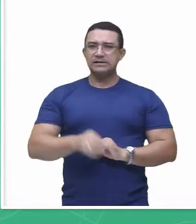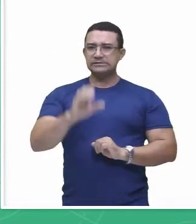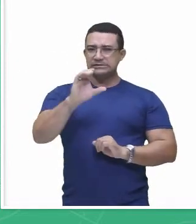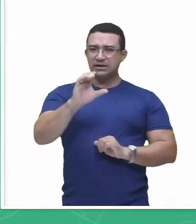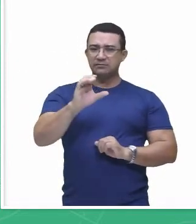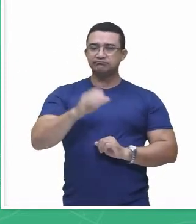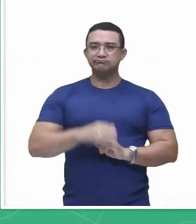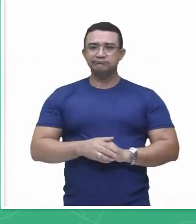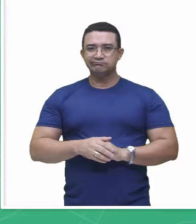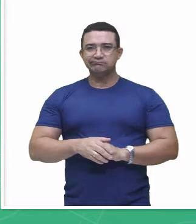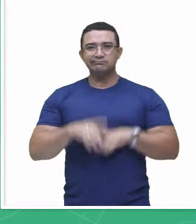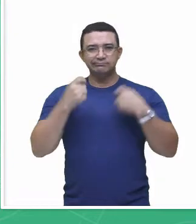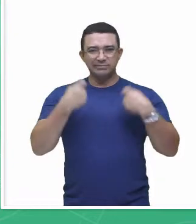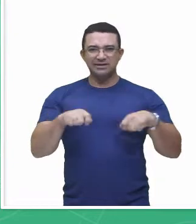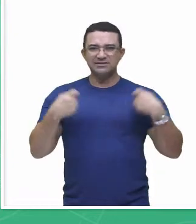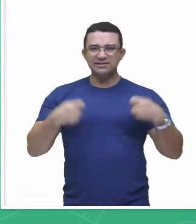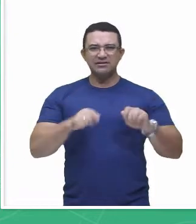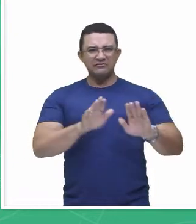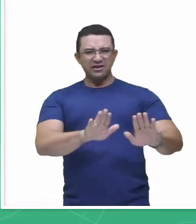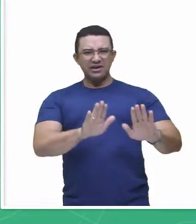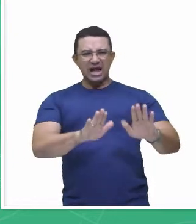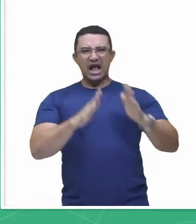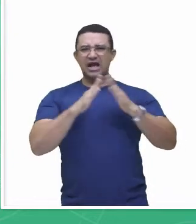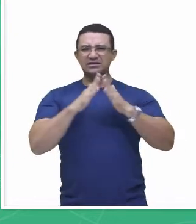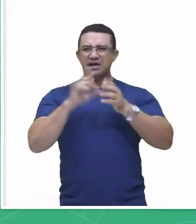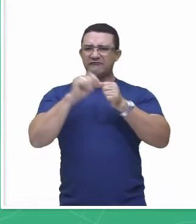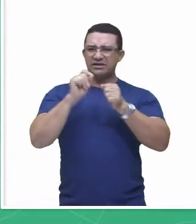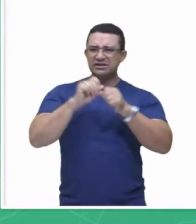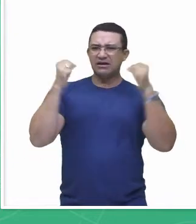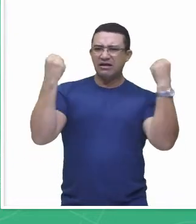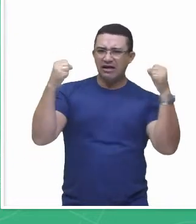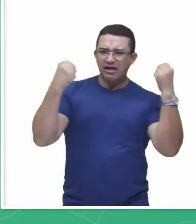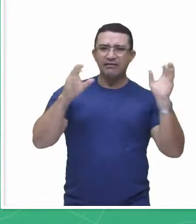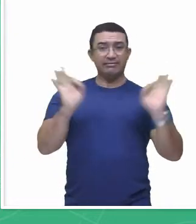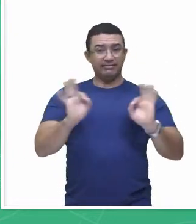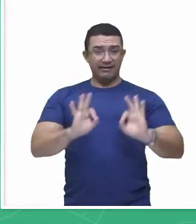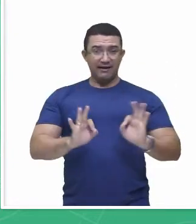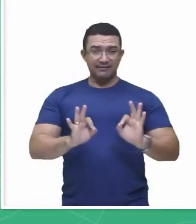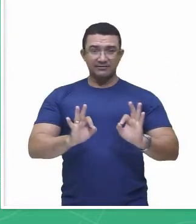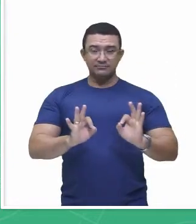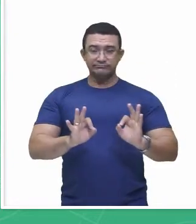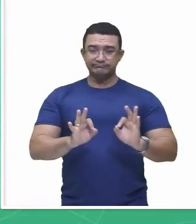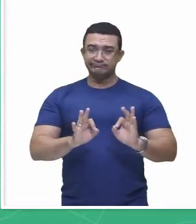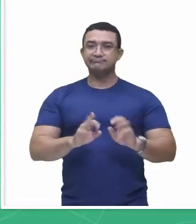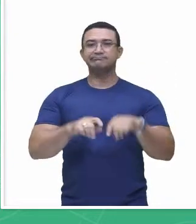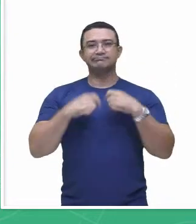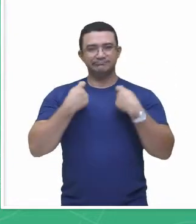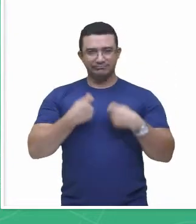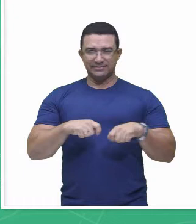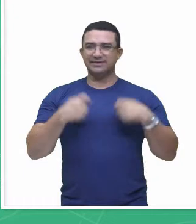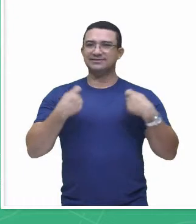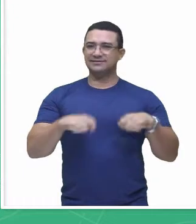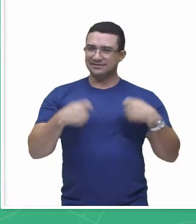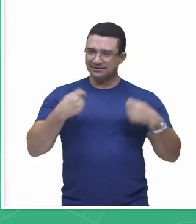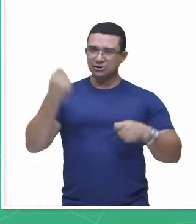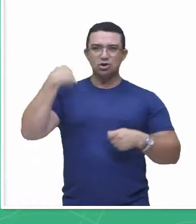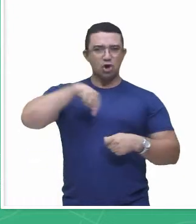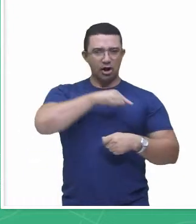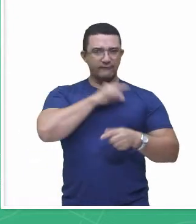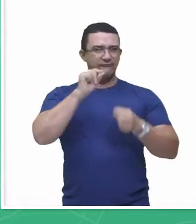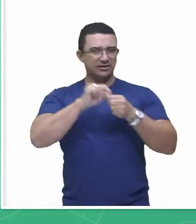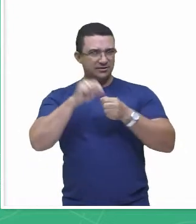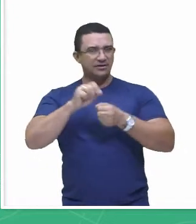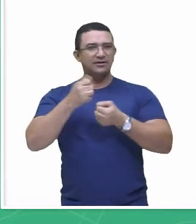que a gente tem que ser sedentário. Está errado também. Nós temos que ser pessoas